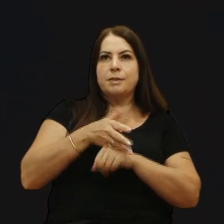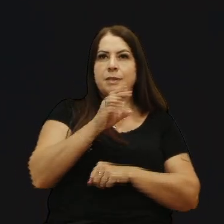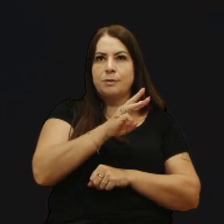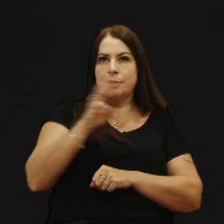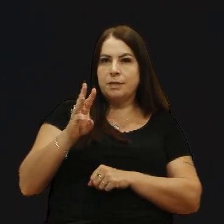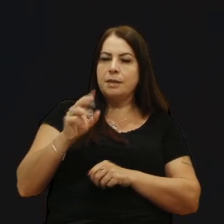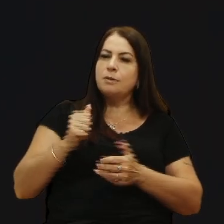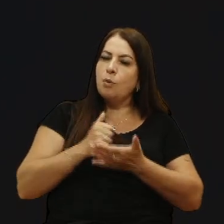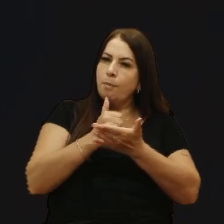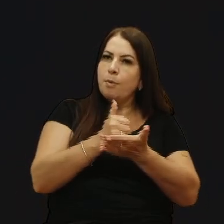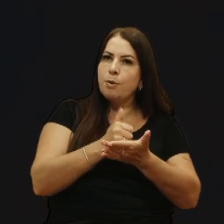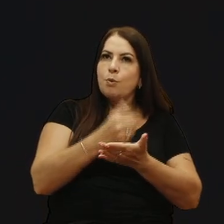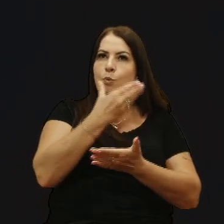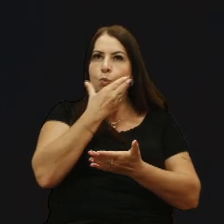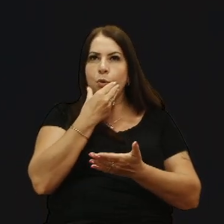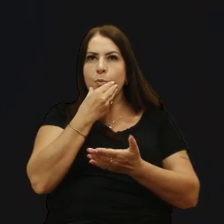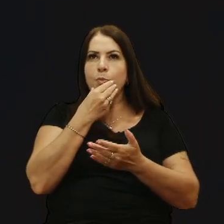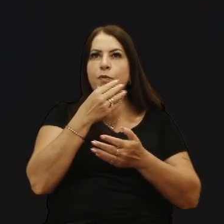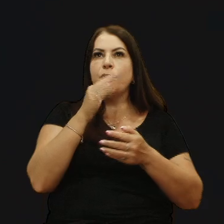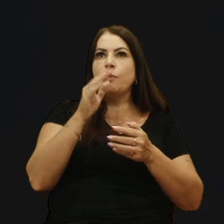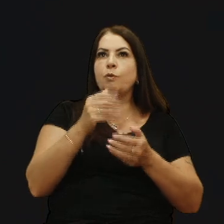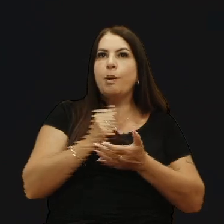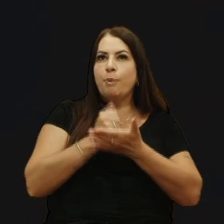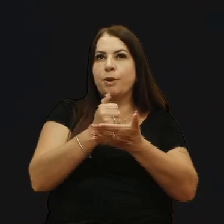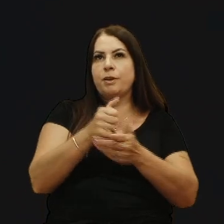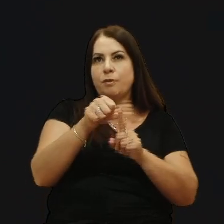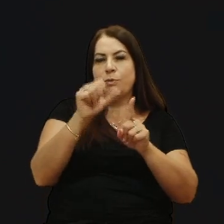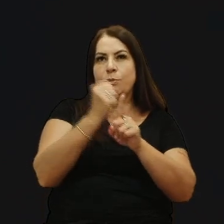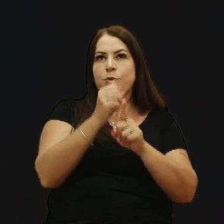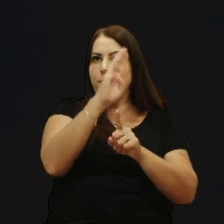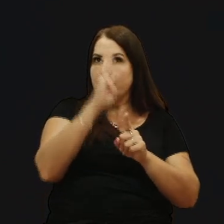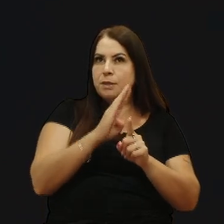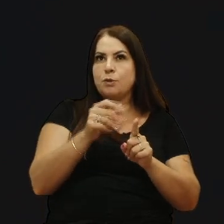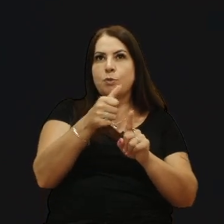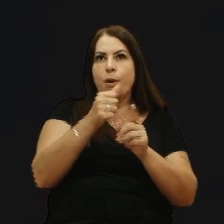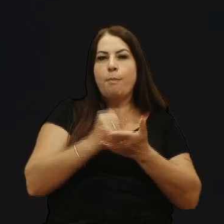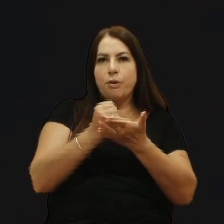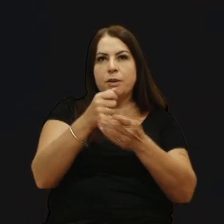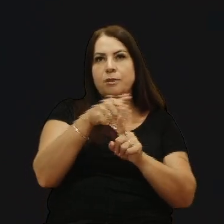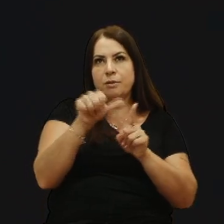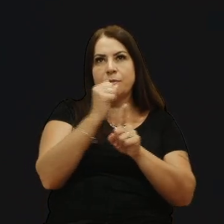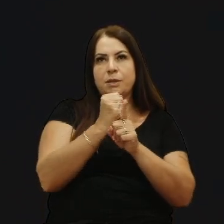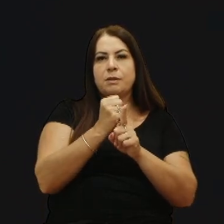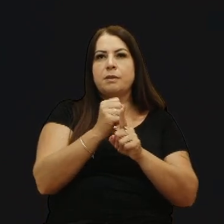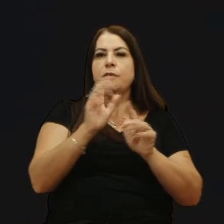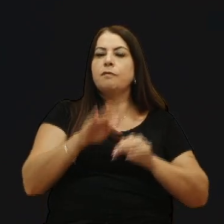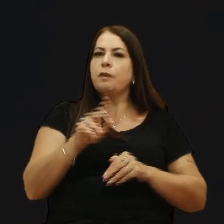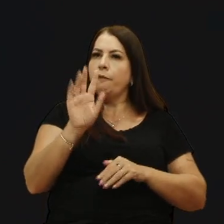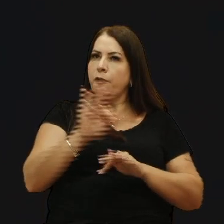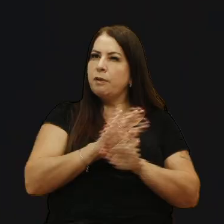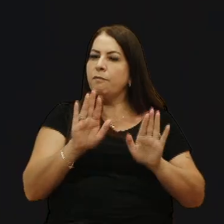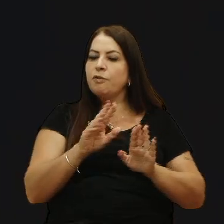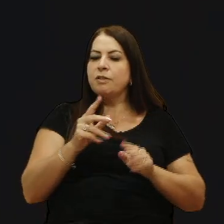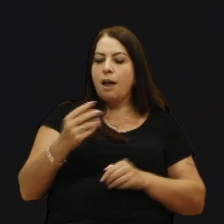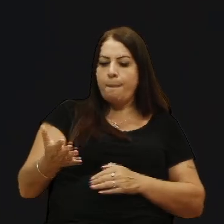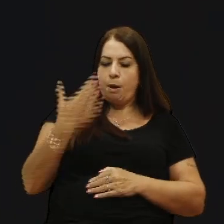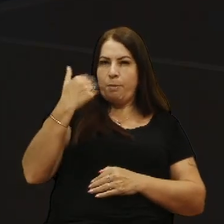seja um aliado. Homens contra o feminicídio. Brasil contra o feminicídio. Você vai se arrepender de levantar a mão pra mim.